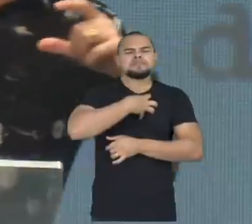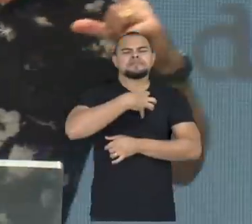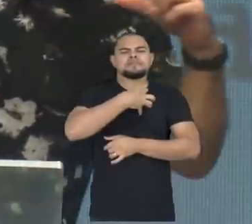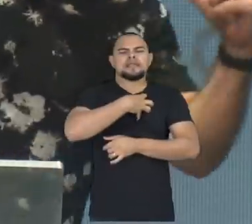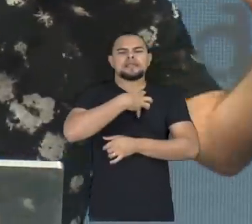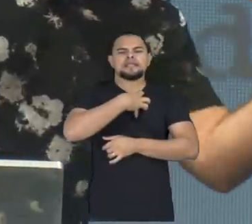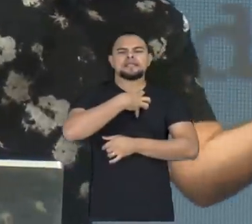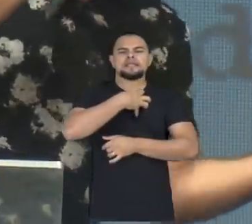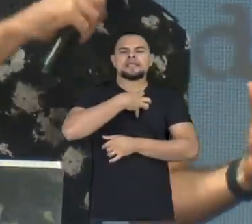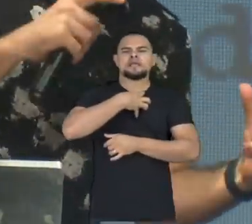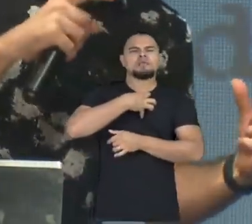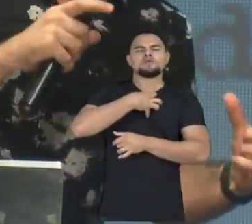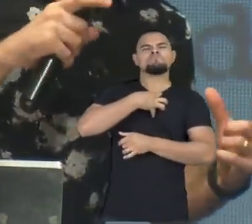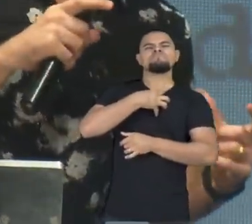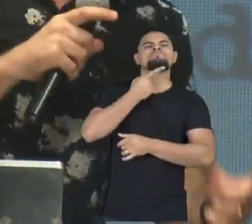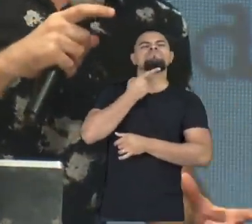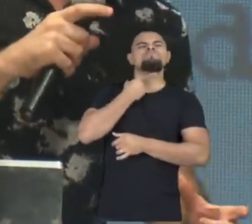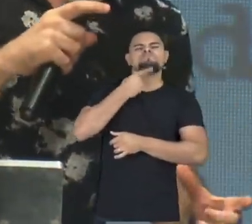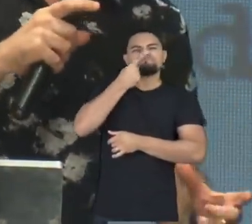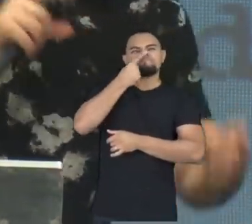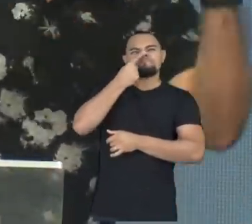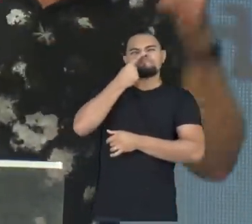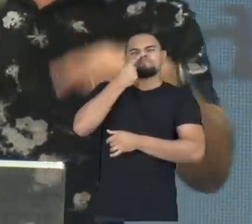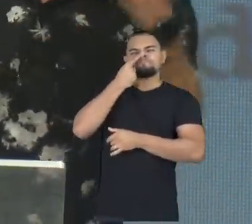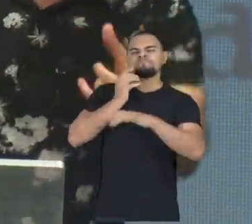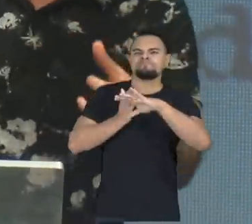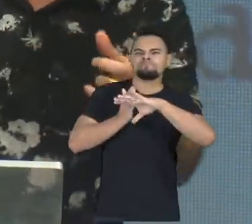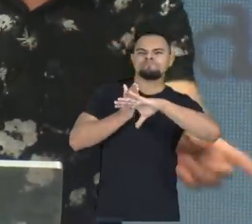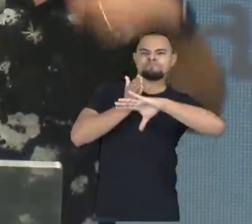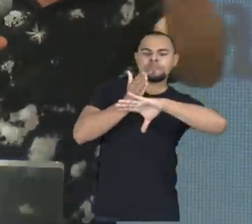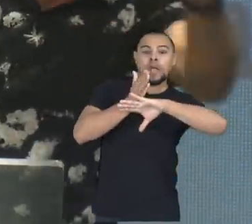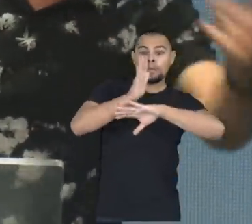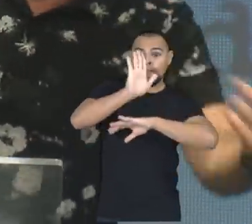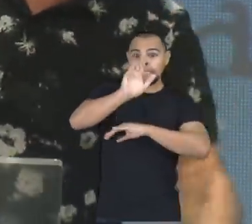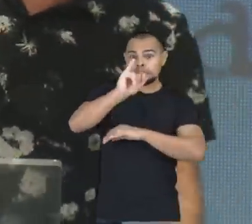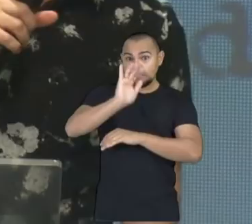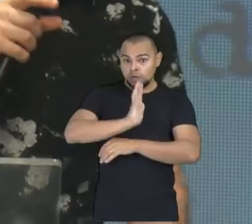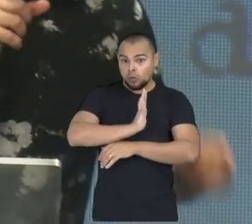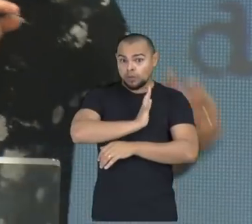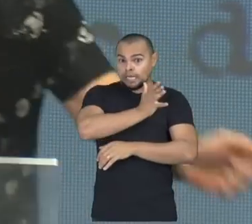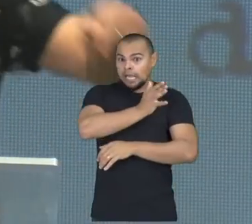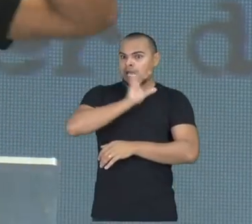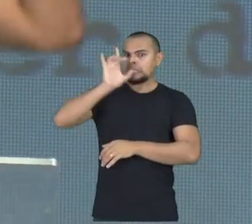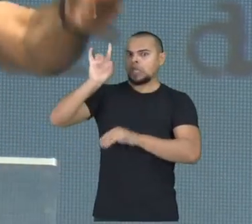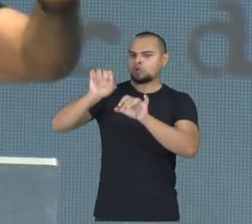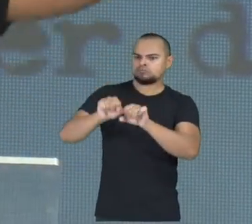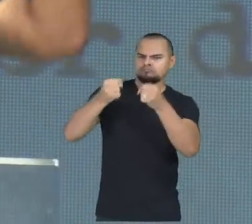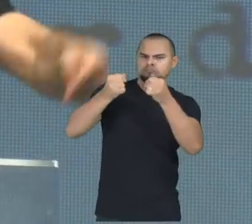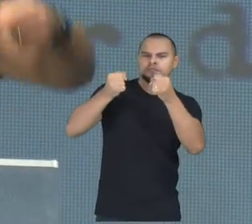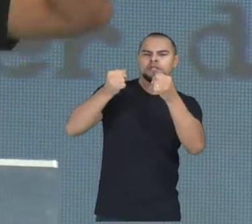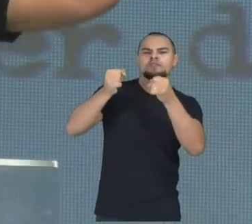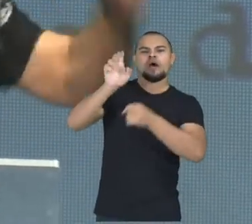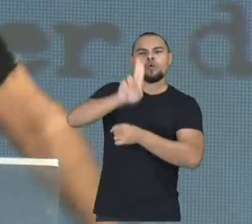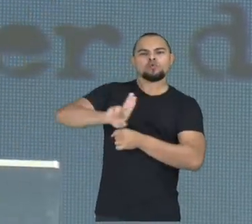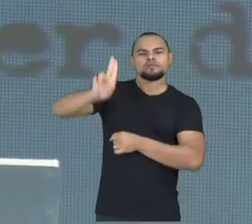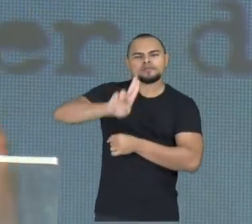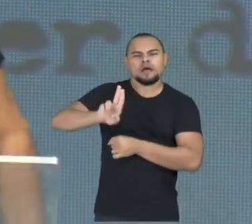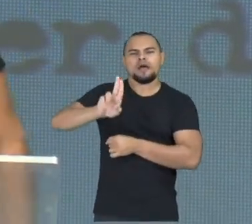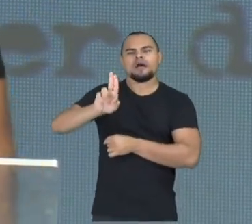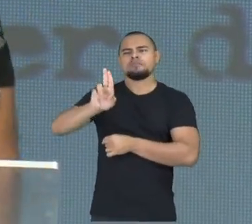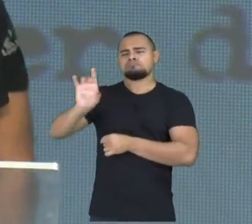menos embarreirado por preconceitos, mas se for preconceituoso, Deus quebra do mesmo jeito e vai usar um homem de paletó, gravata,